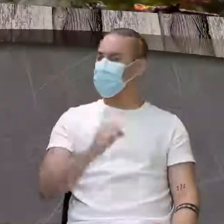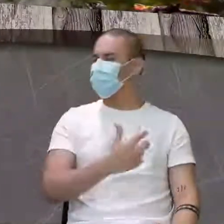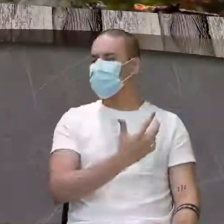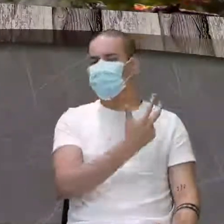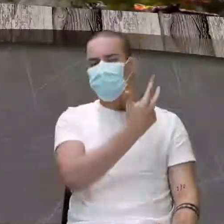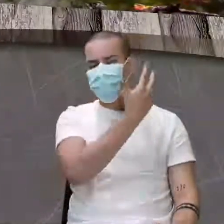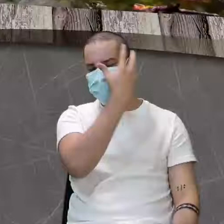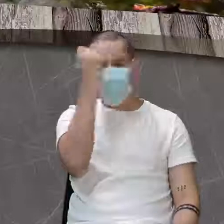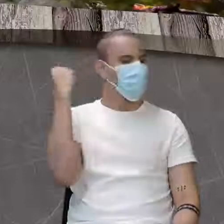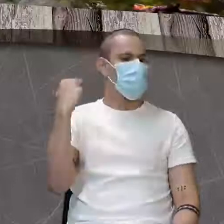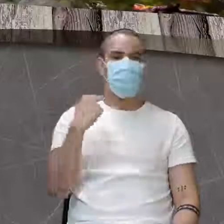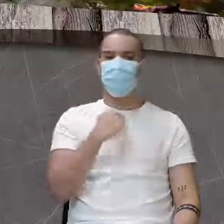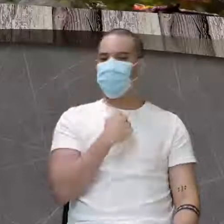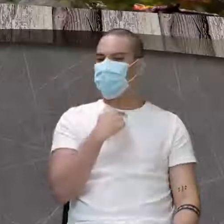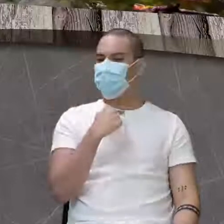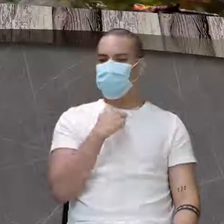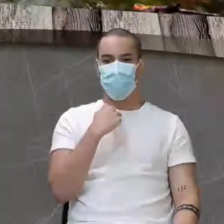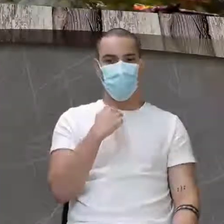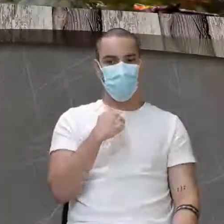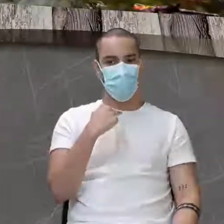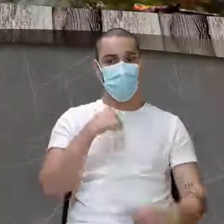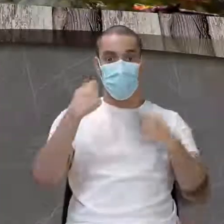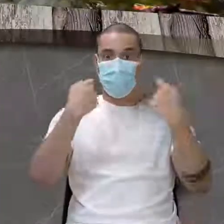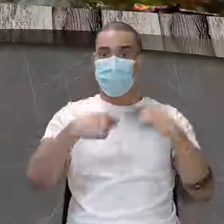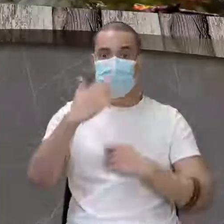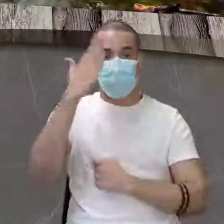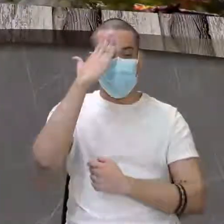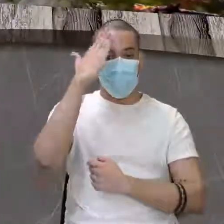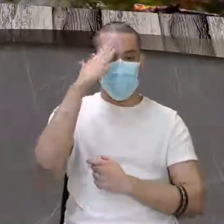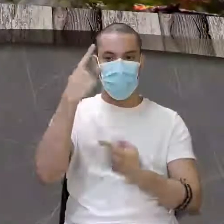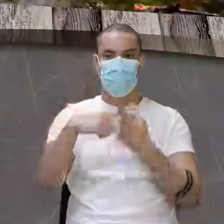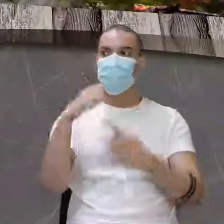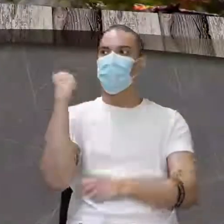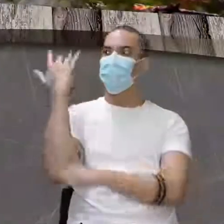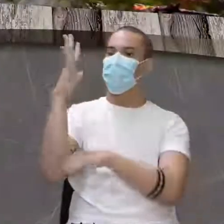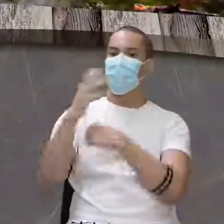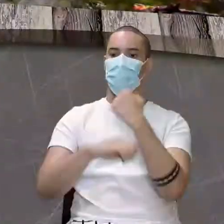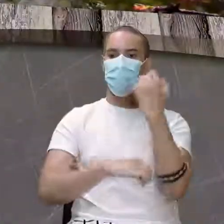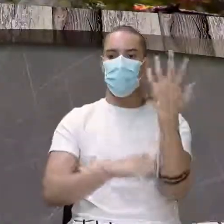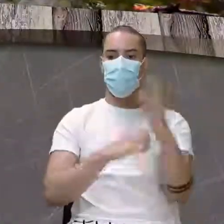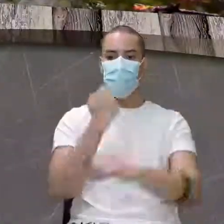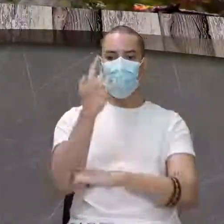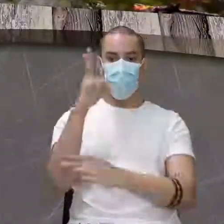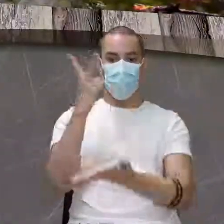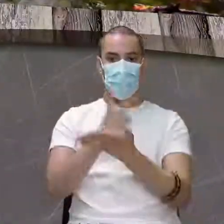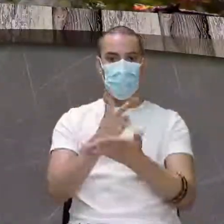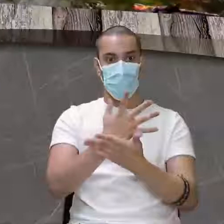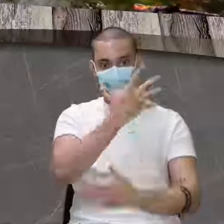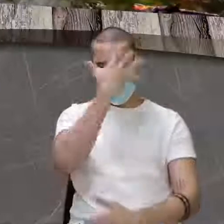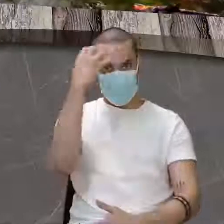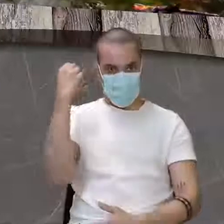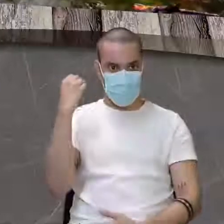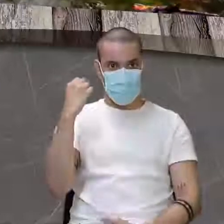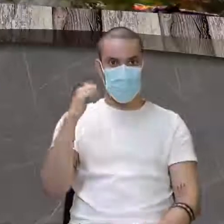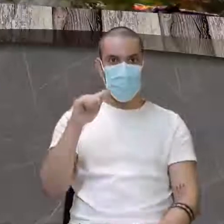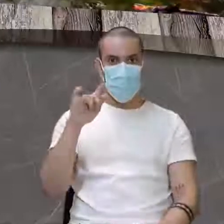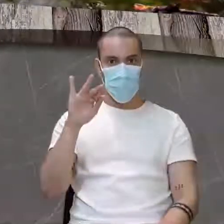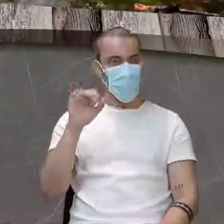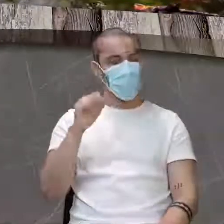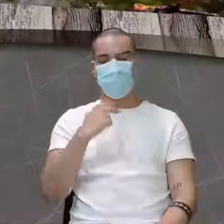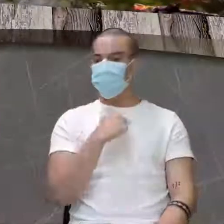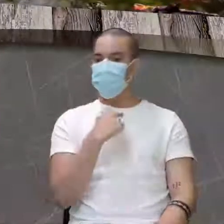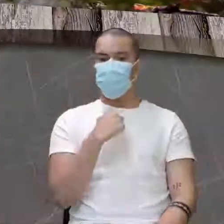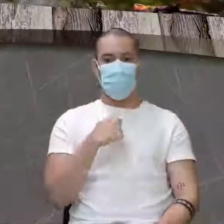esquecer isso também, porque ele pode fazer uma pegadinha para você aí, você pensa em floresta, fotossíntese, oxigênio, e aí esquece das algas. São elas, tá?